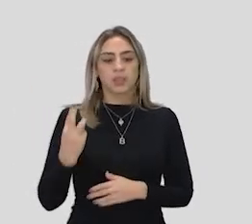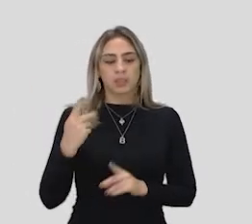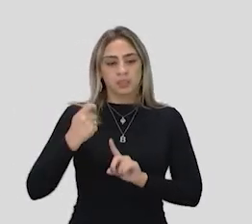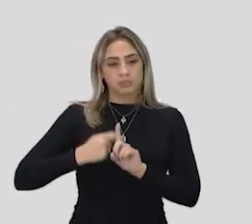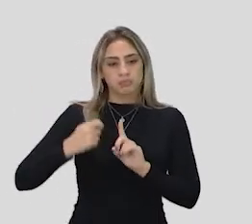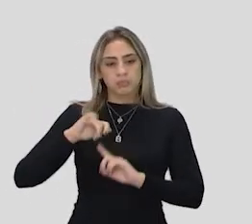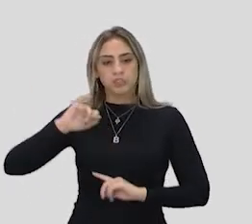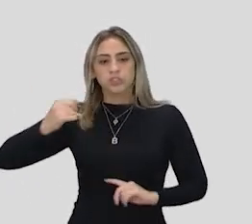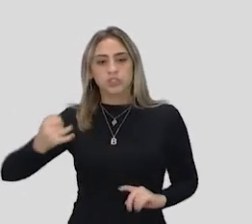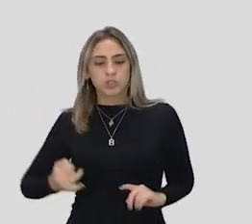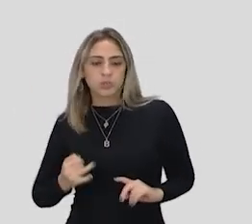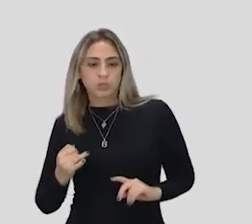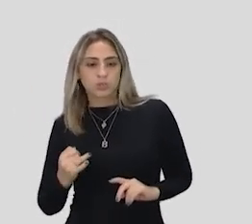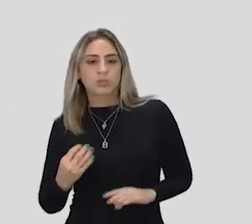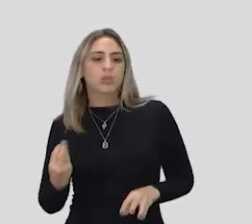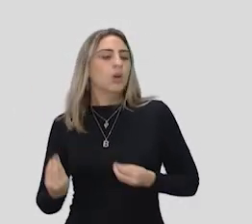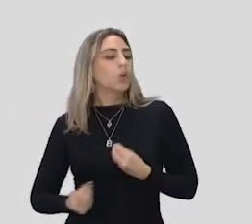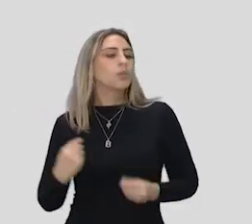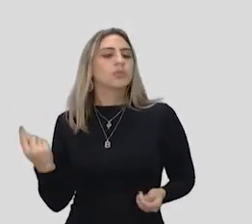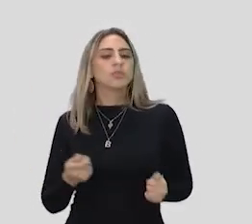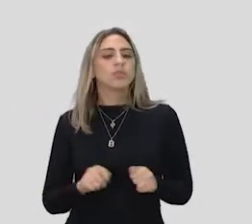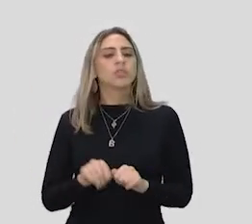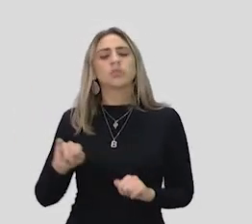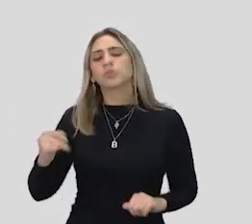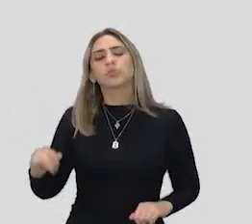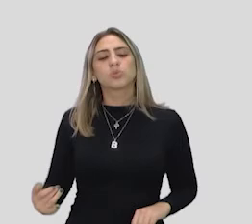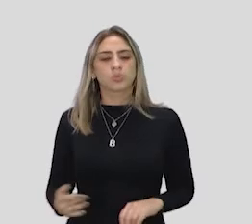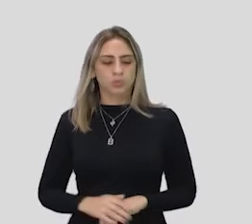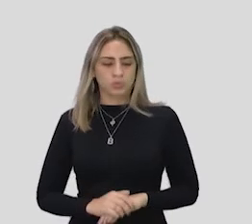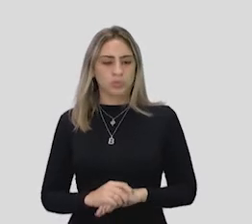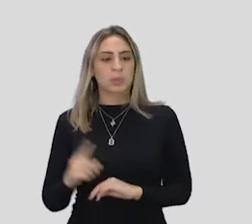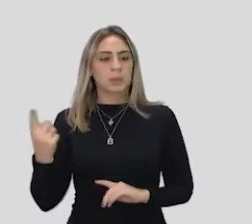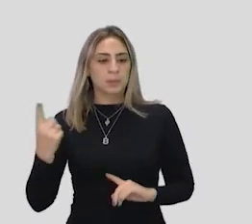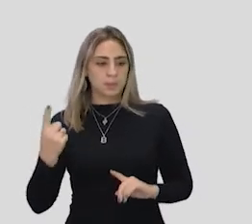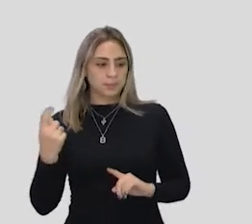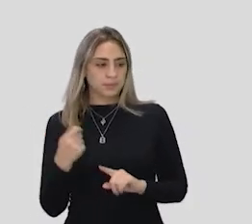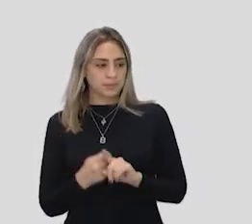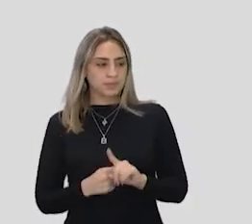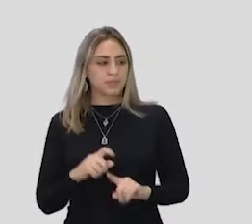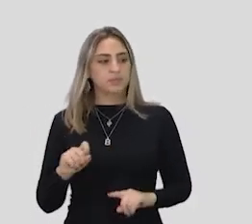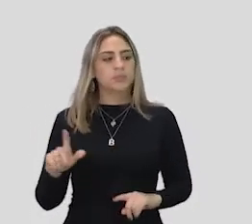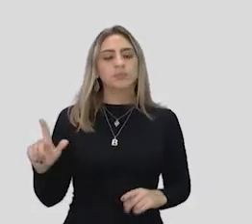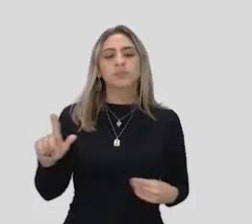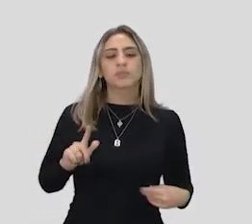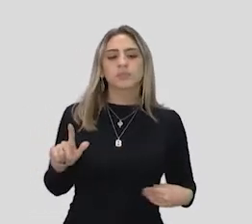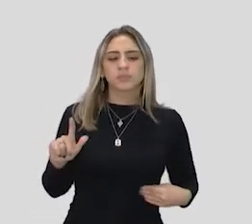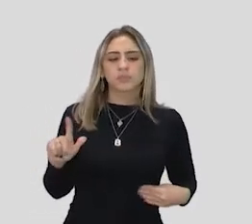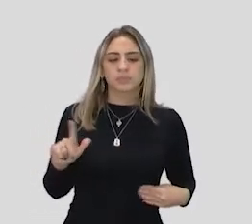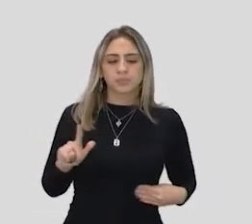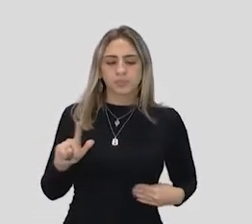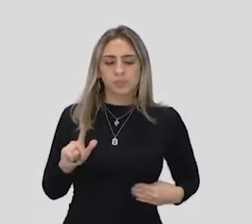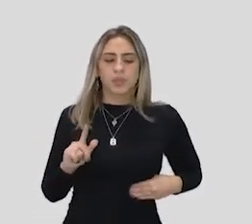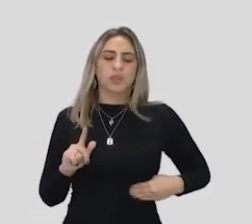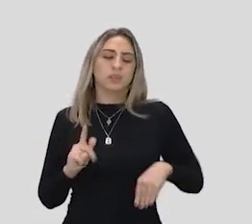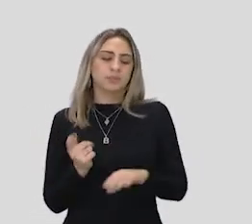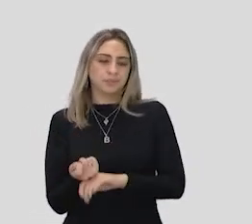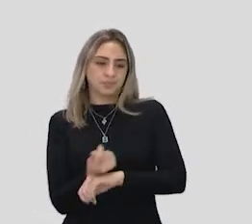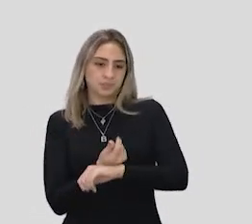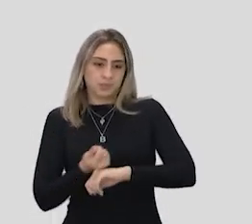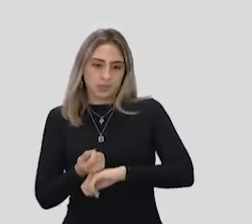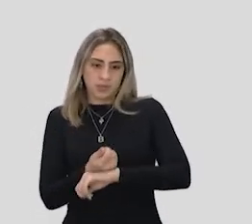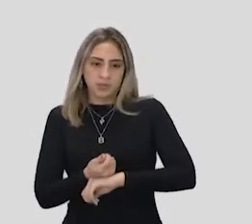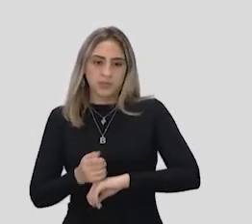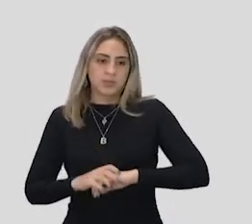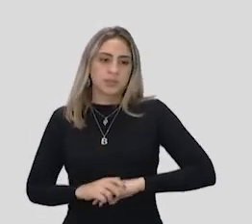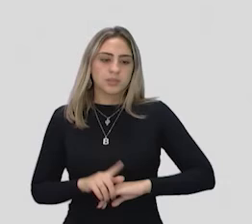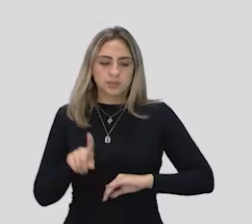juro composto. Como a gente faz no juro composto? Ó, no primeiro mês, o que eu tenho? Eu tenho meu capital que